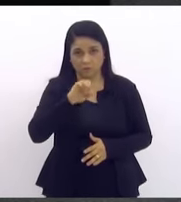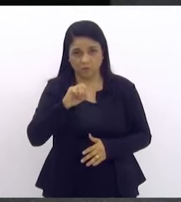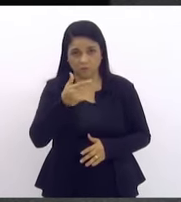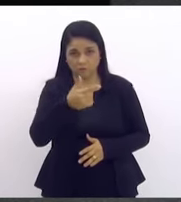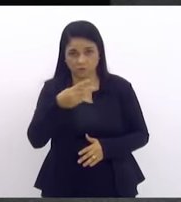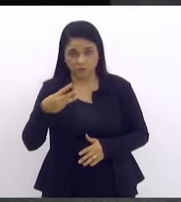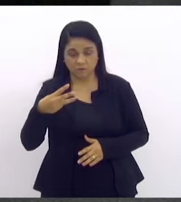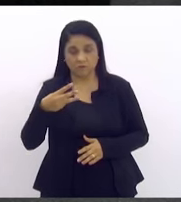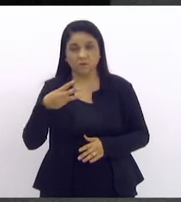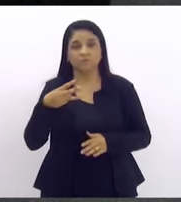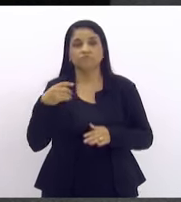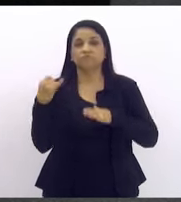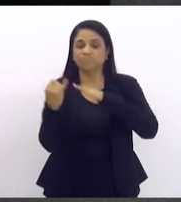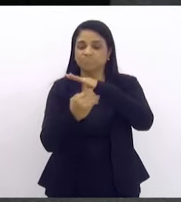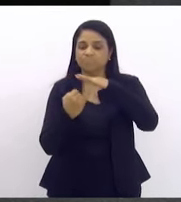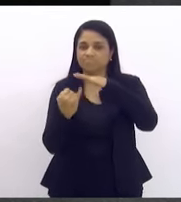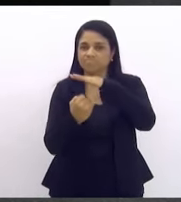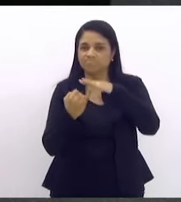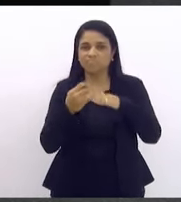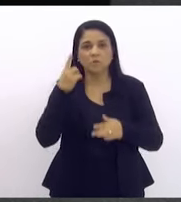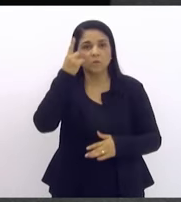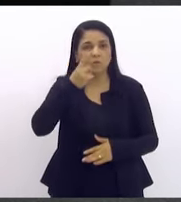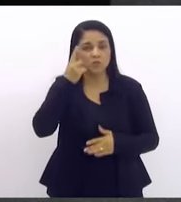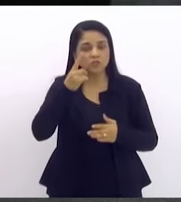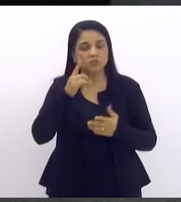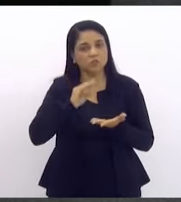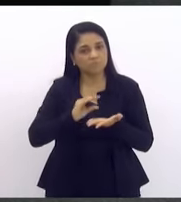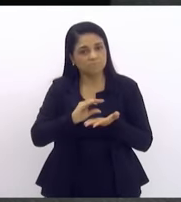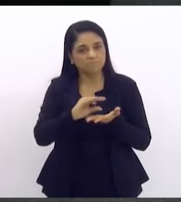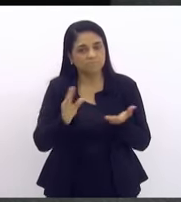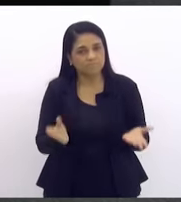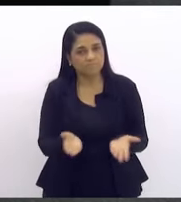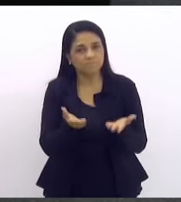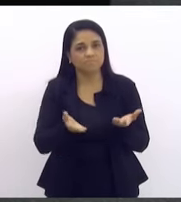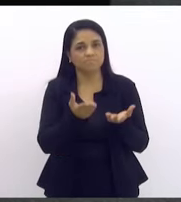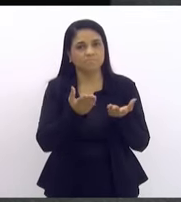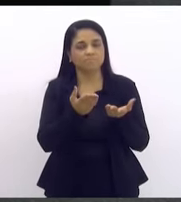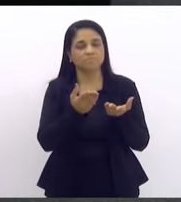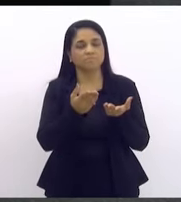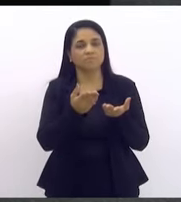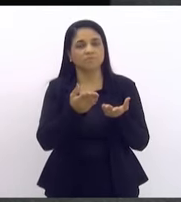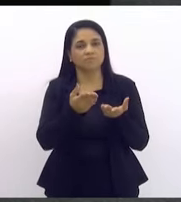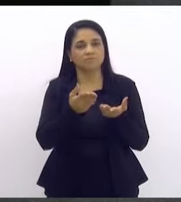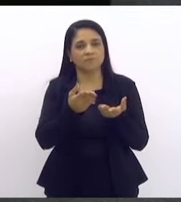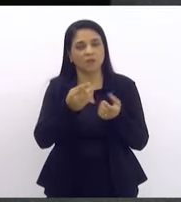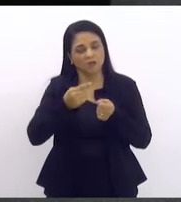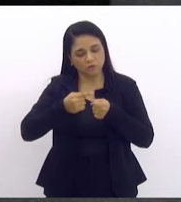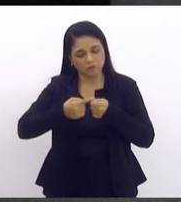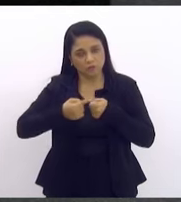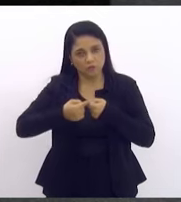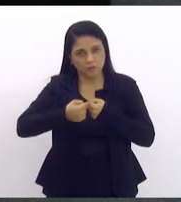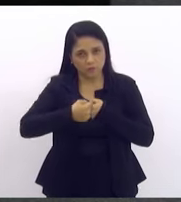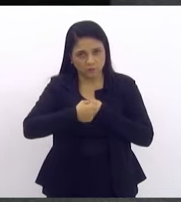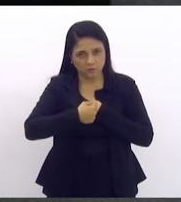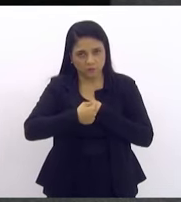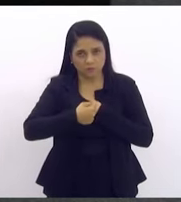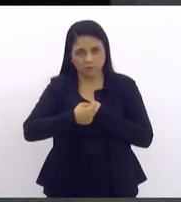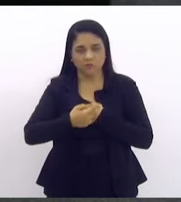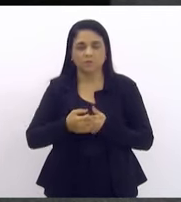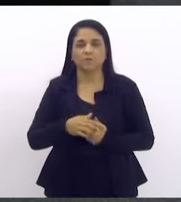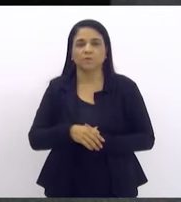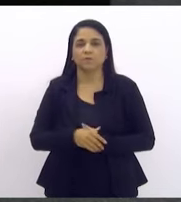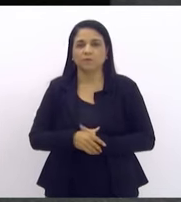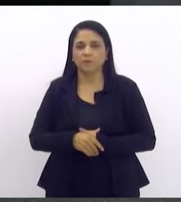da política estadual de incentivo financeiro à atenção primária aos municípios. Senhor